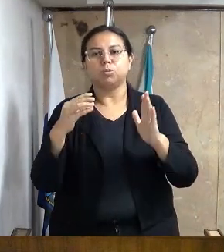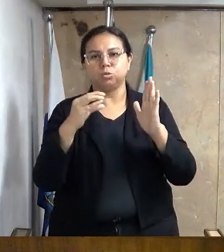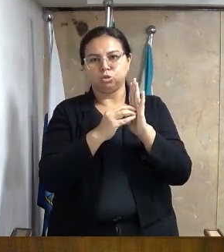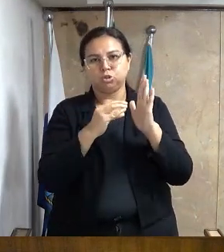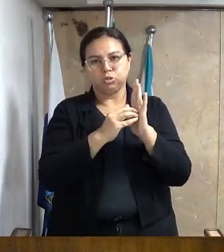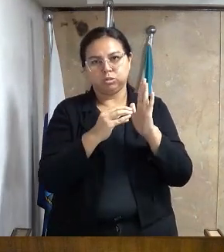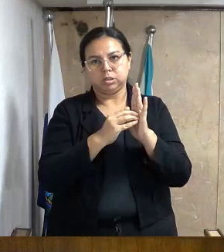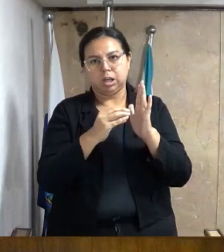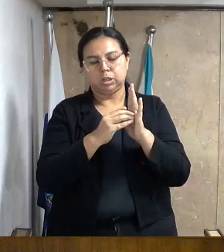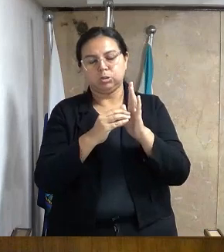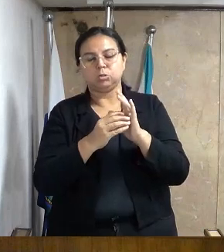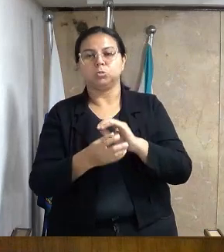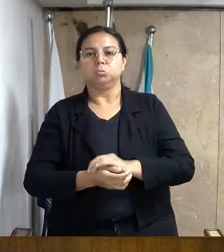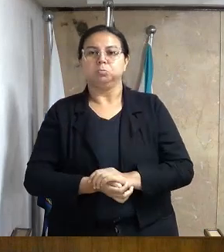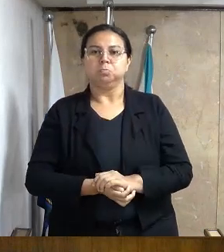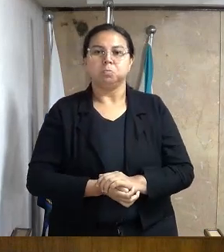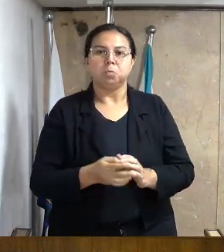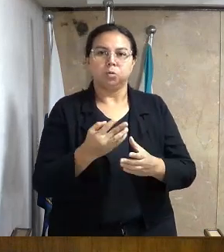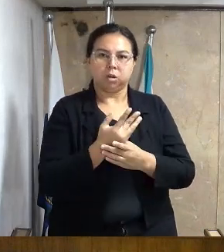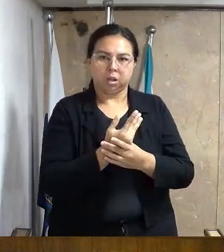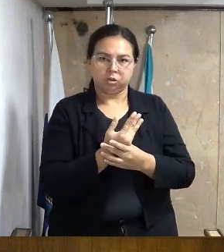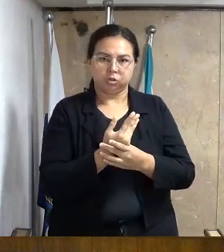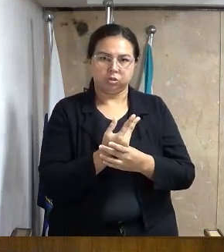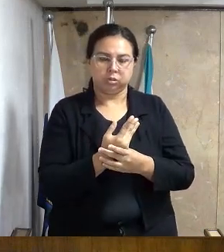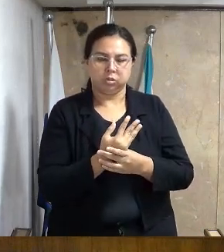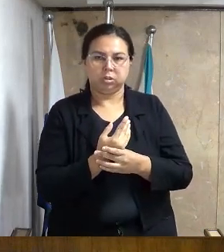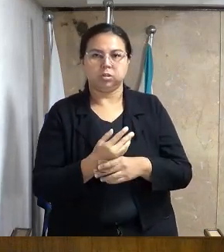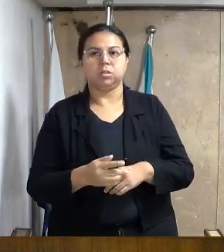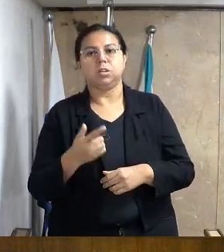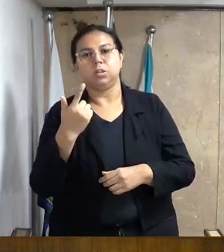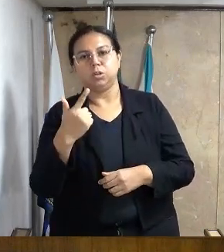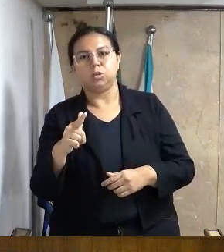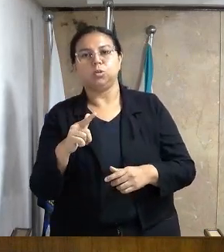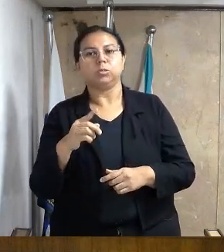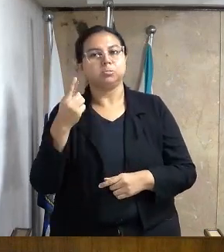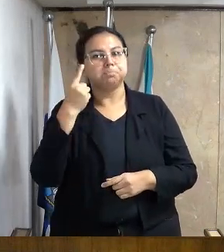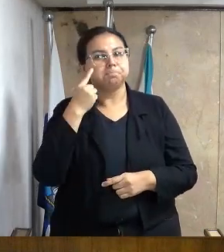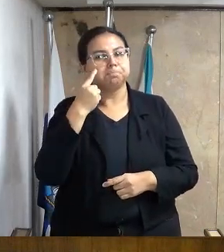municipal de Duque de Caxias e dando outras providências.